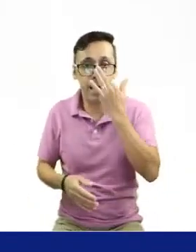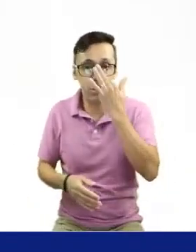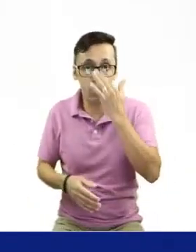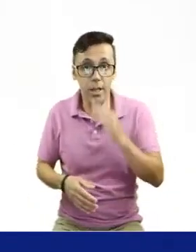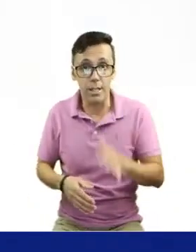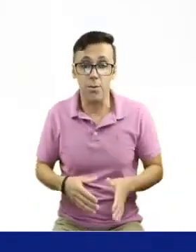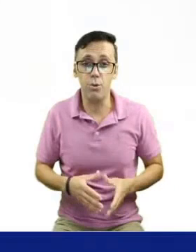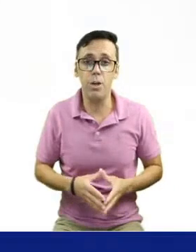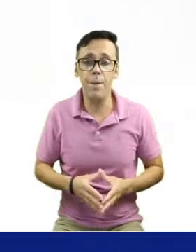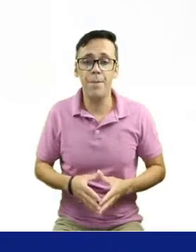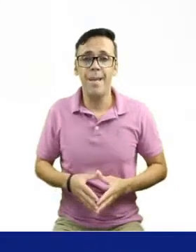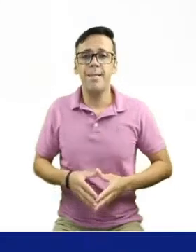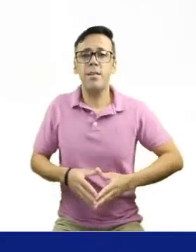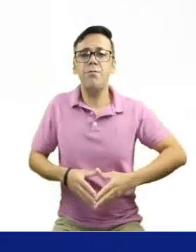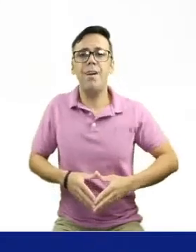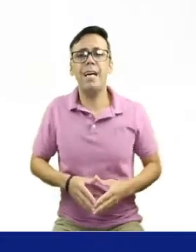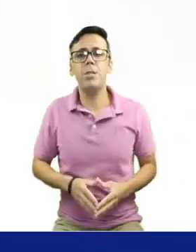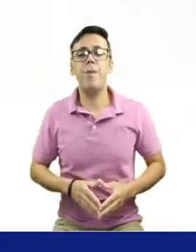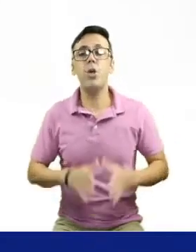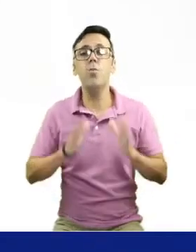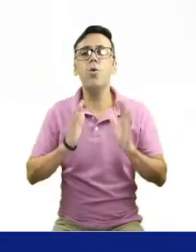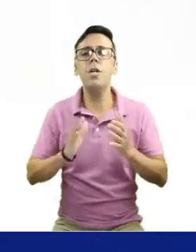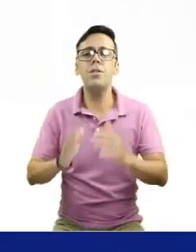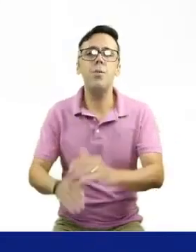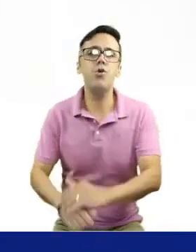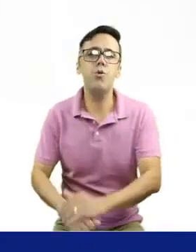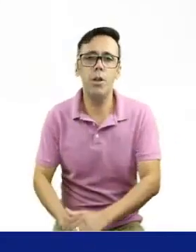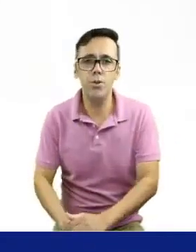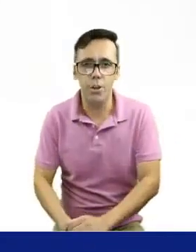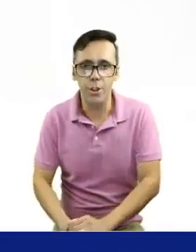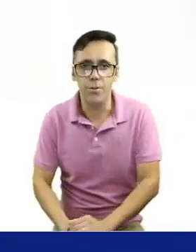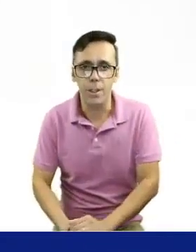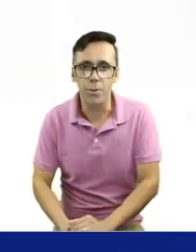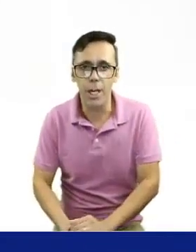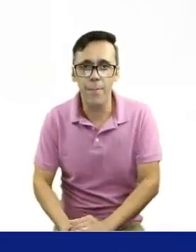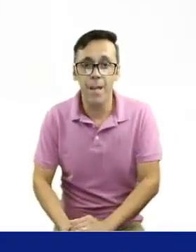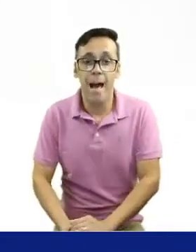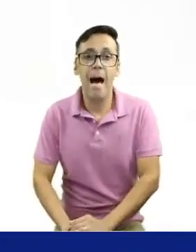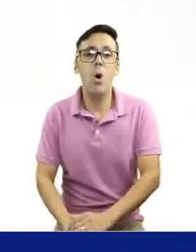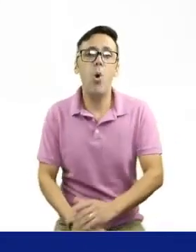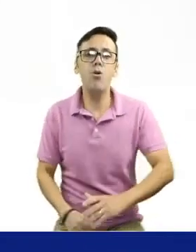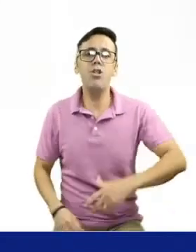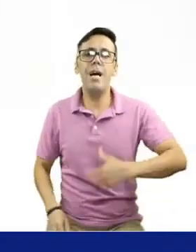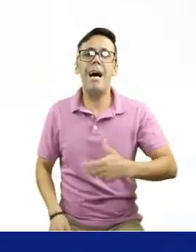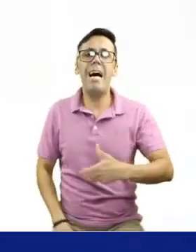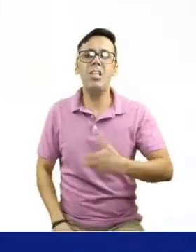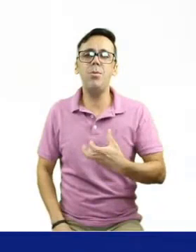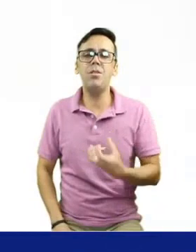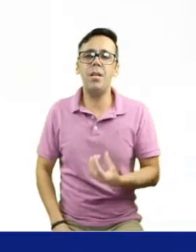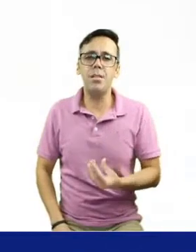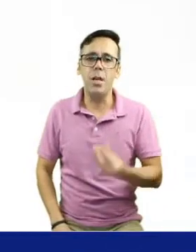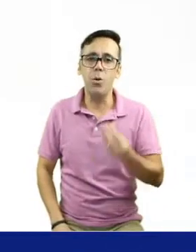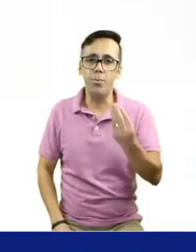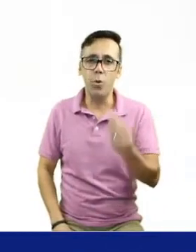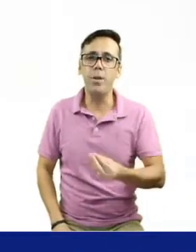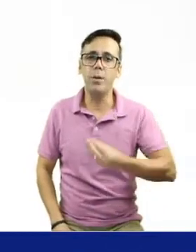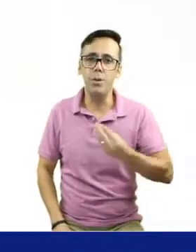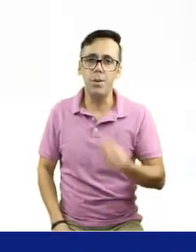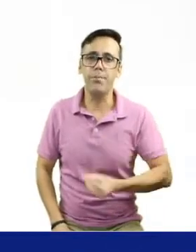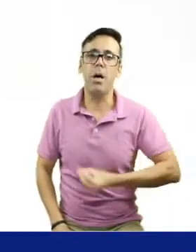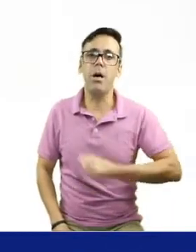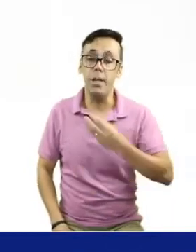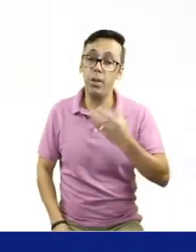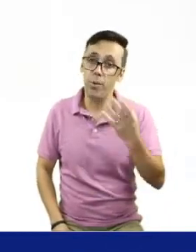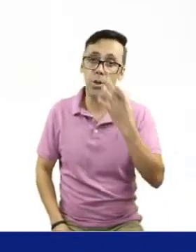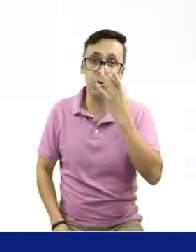e fique ligado com relação a isso aí são vagas para o município de Belo Horizonte Ok Aonde a administração